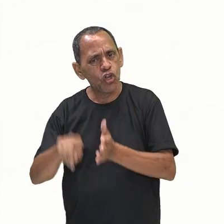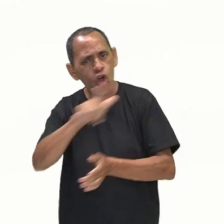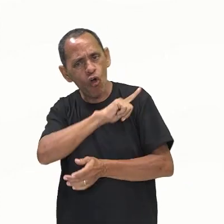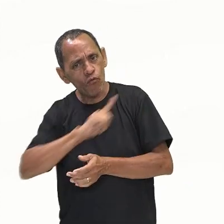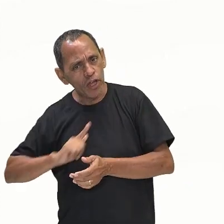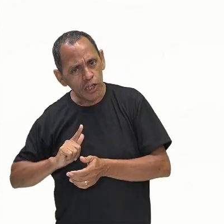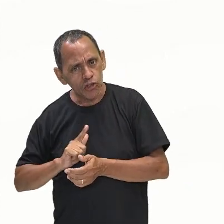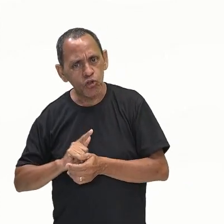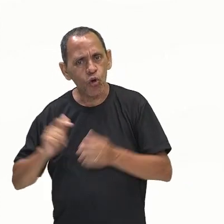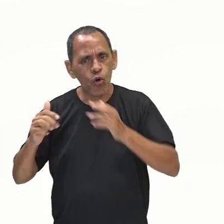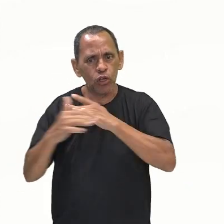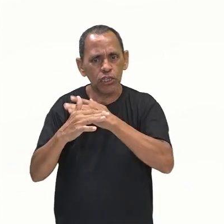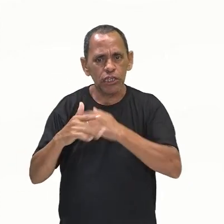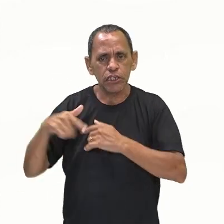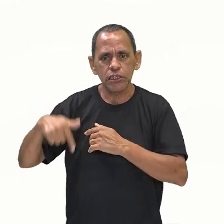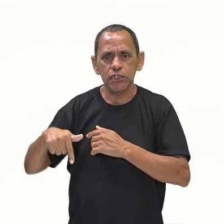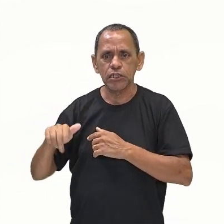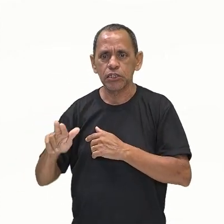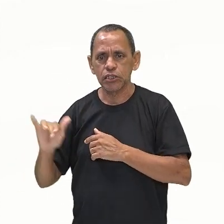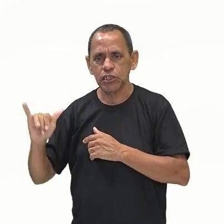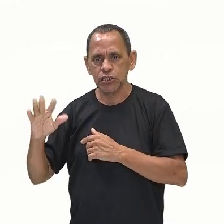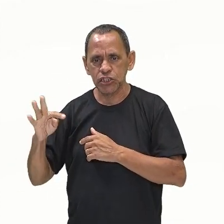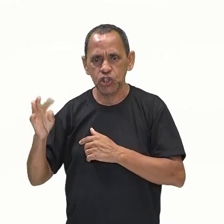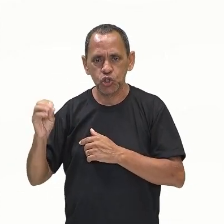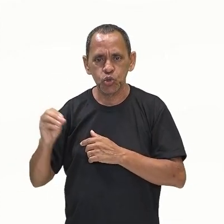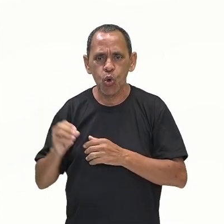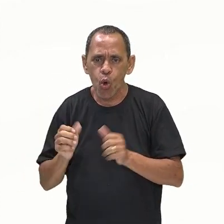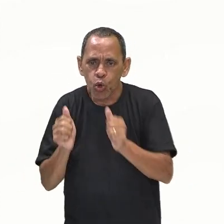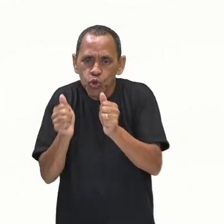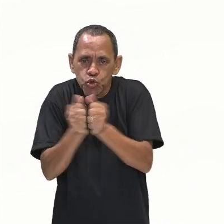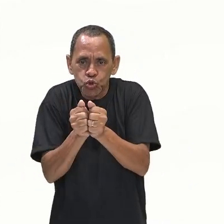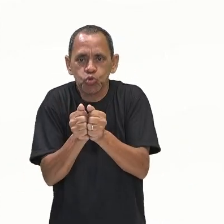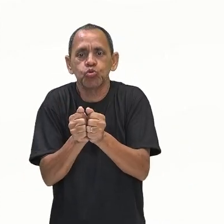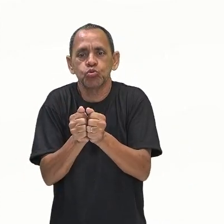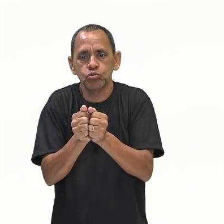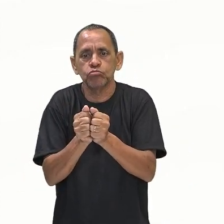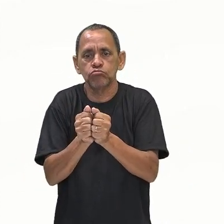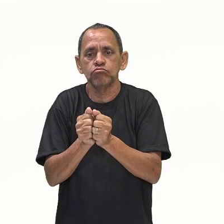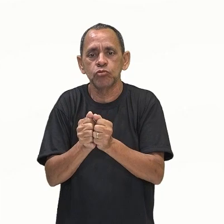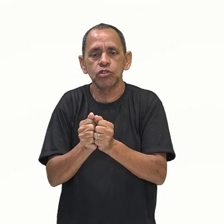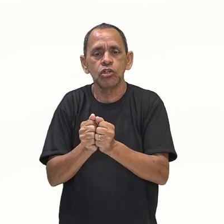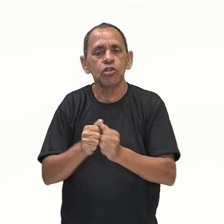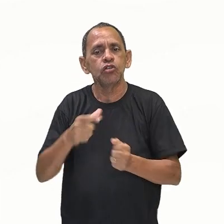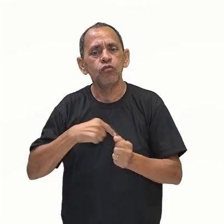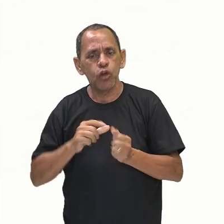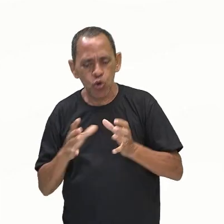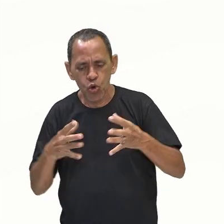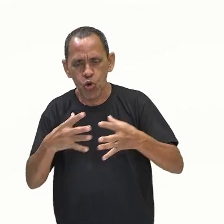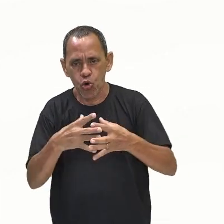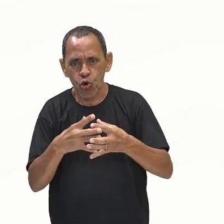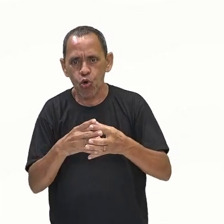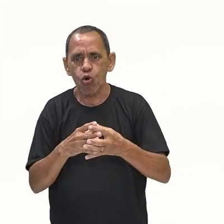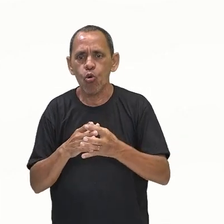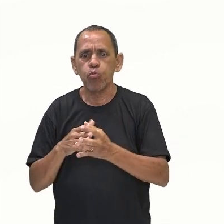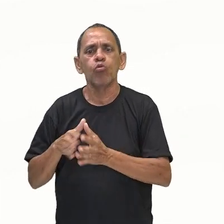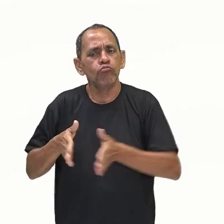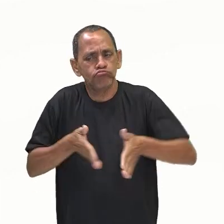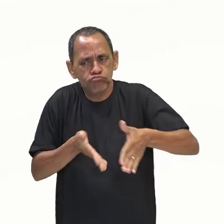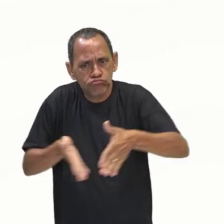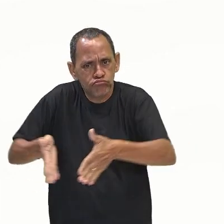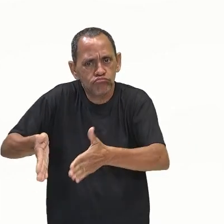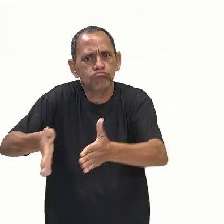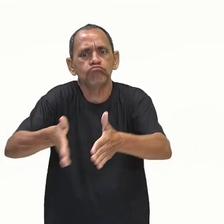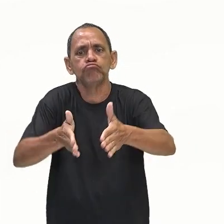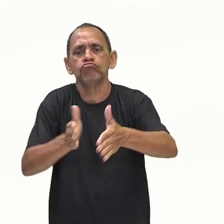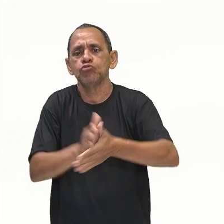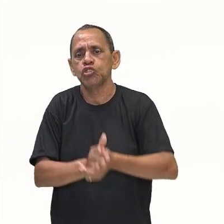se juntou com Francisco Orellana e eles fizeram assim uma grande expedição. Eles conseguiram somar juntos